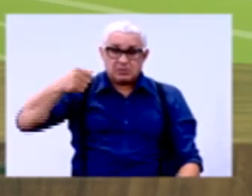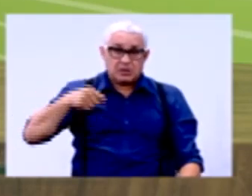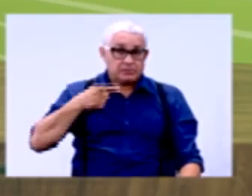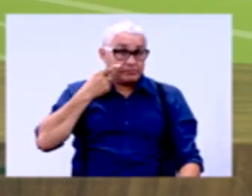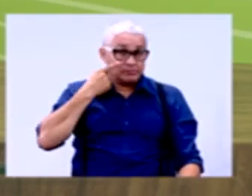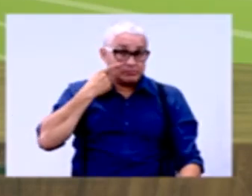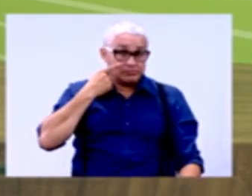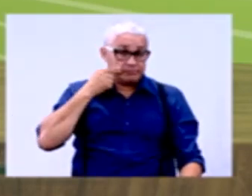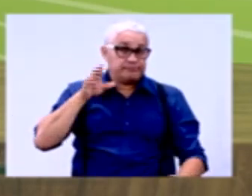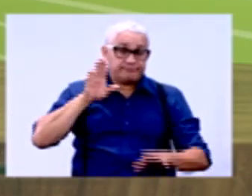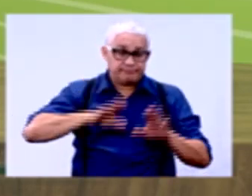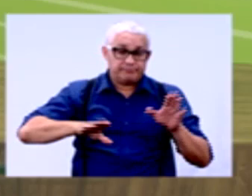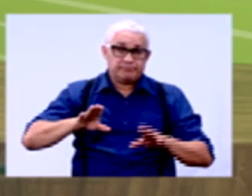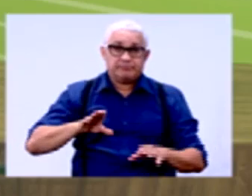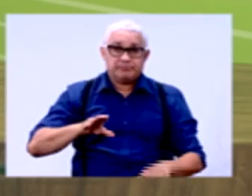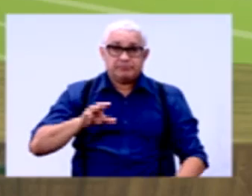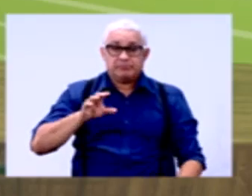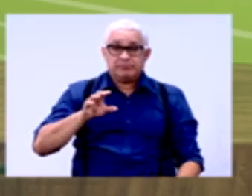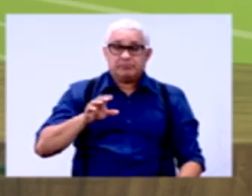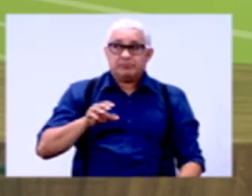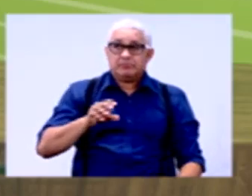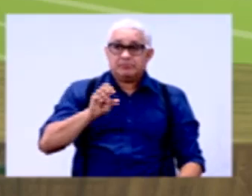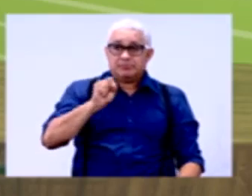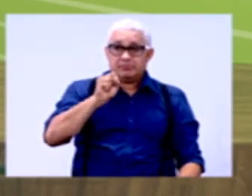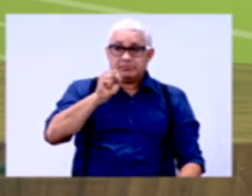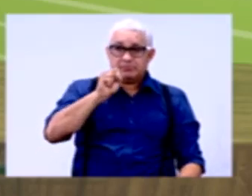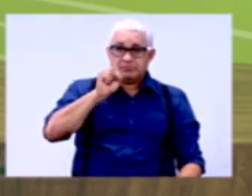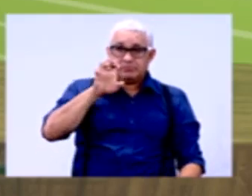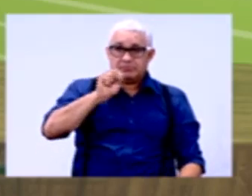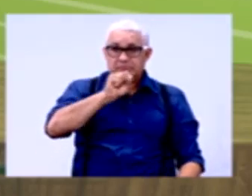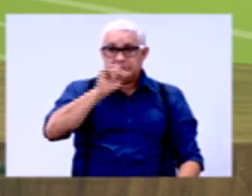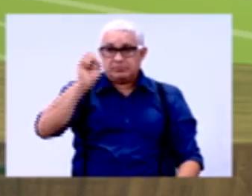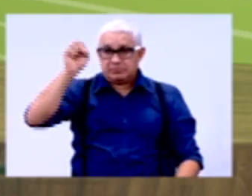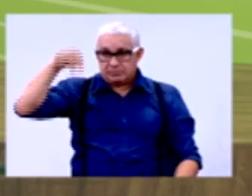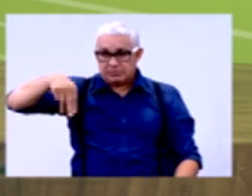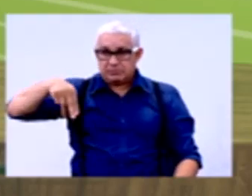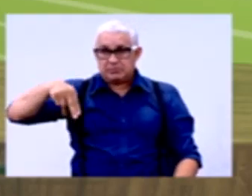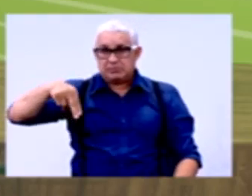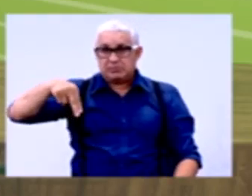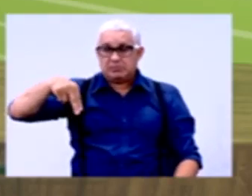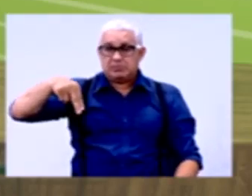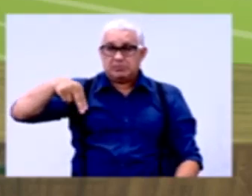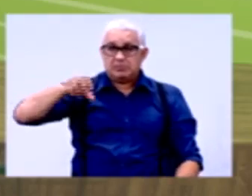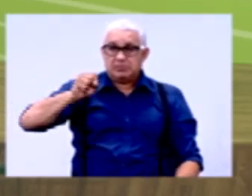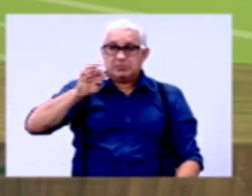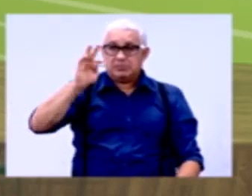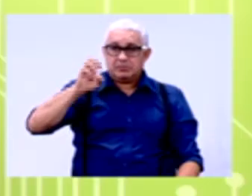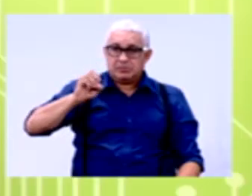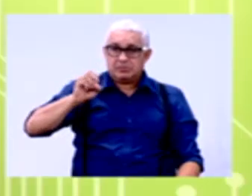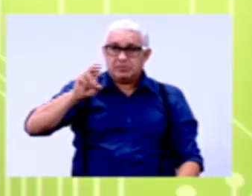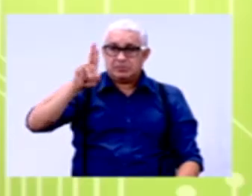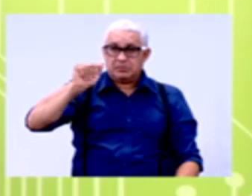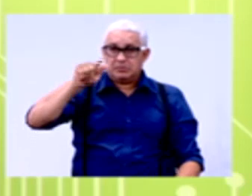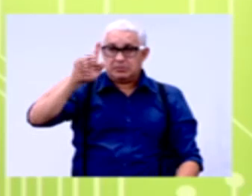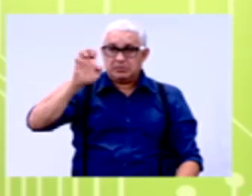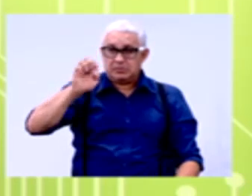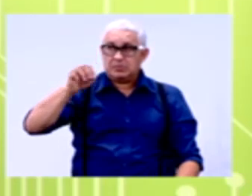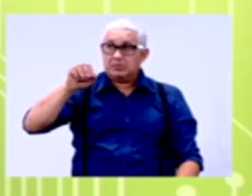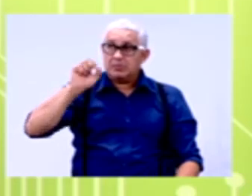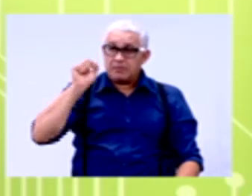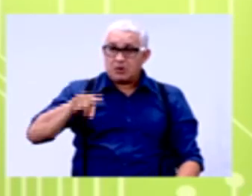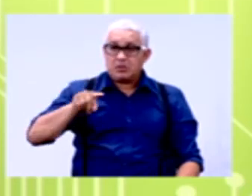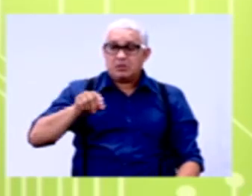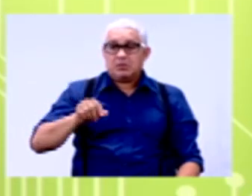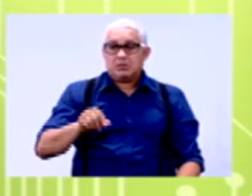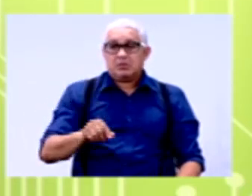atentar que o comando correto era Session Storage .remove item. Beleza. Okay. Resolveu